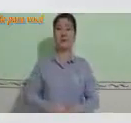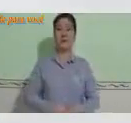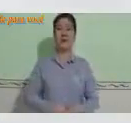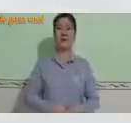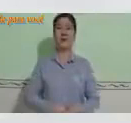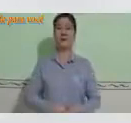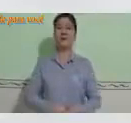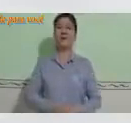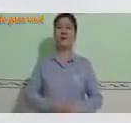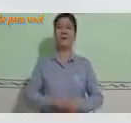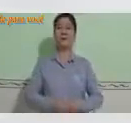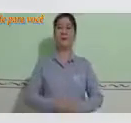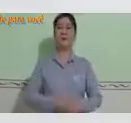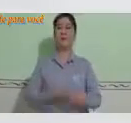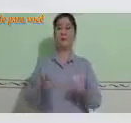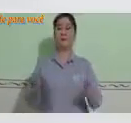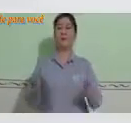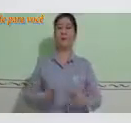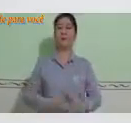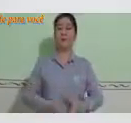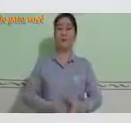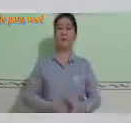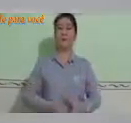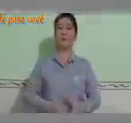PARRALIZAROXAMA é acento agudo e